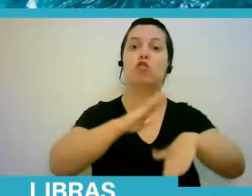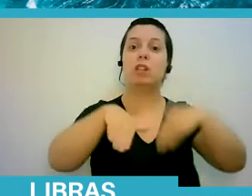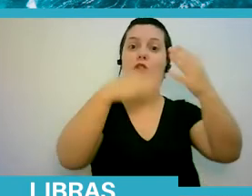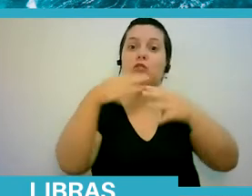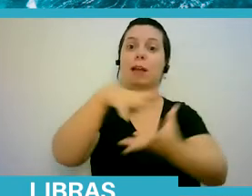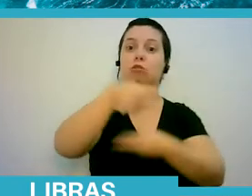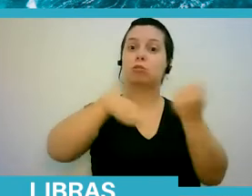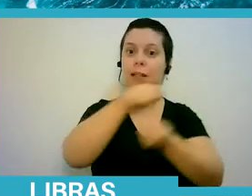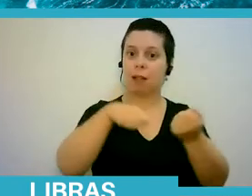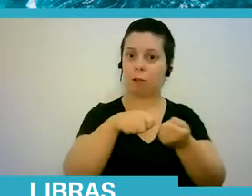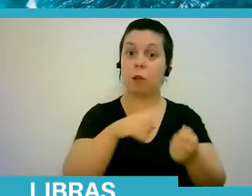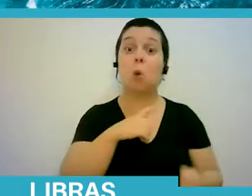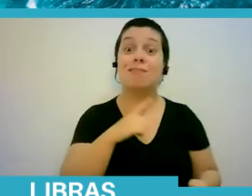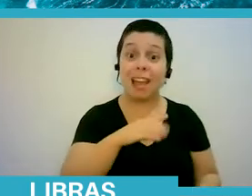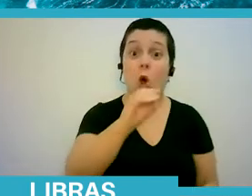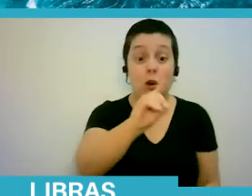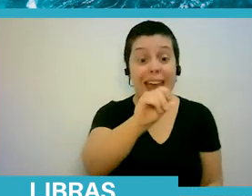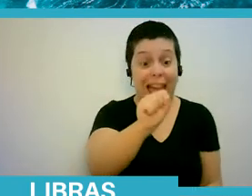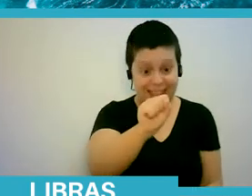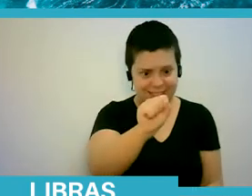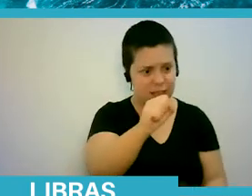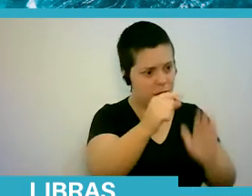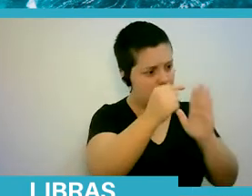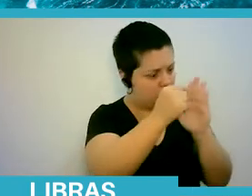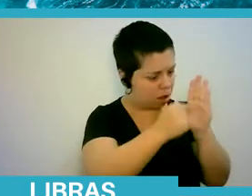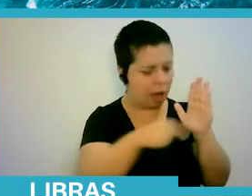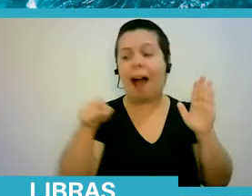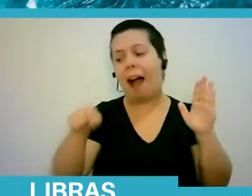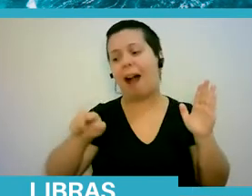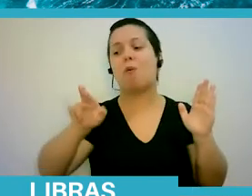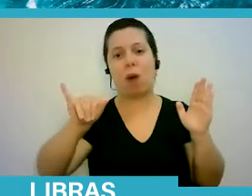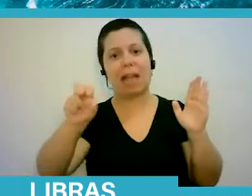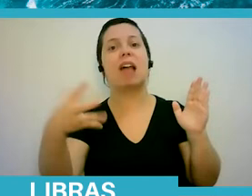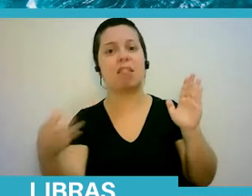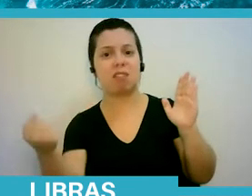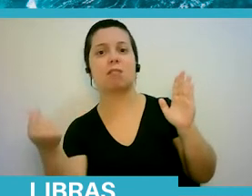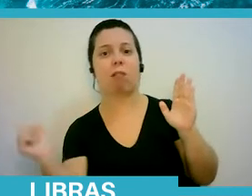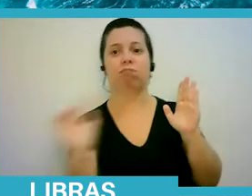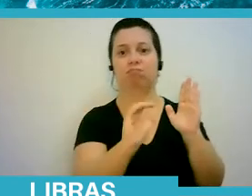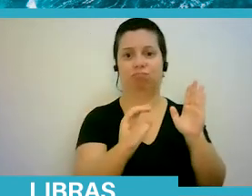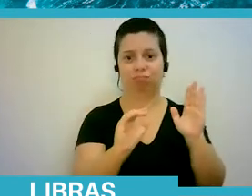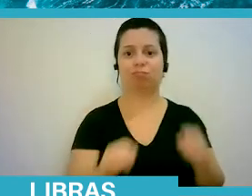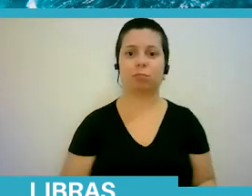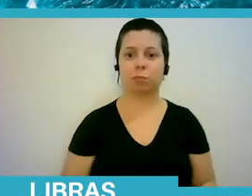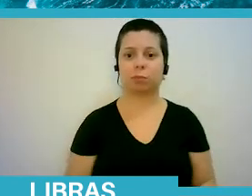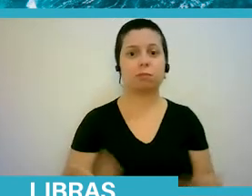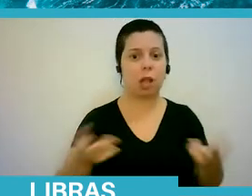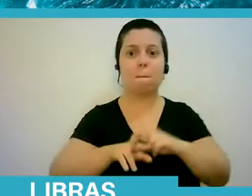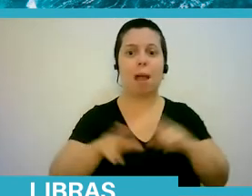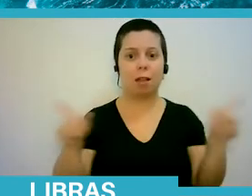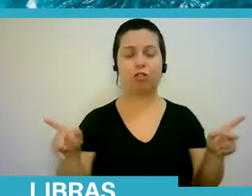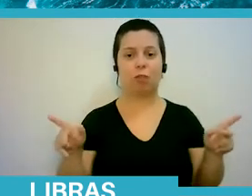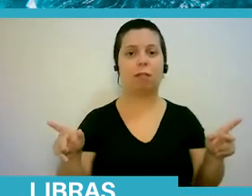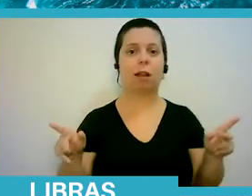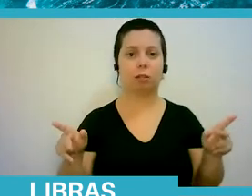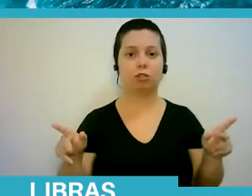linkada às ODS. Então, é bem legal como o empreendedorismo, diferente da administração tradicional, ele foi um